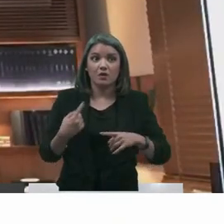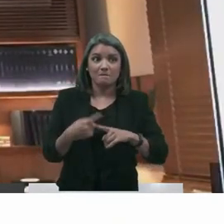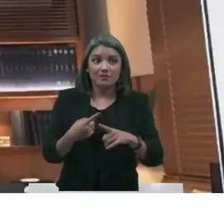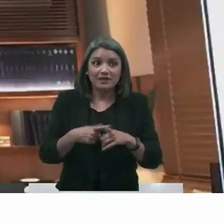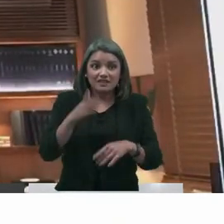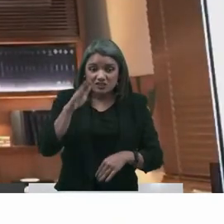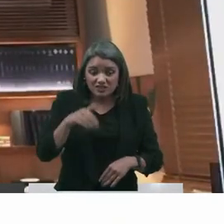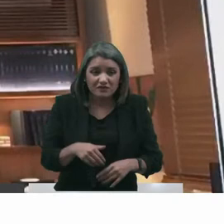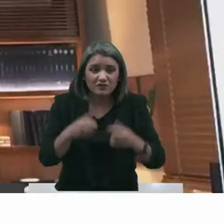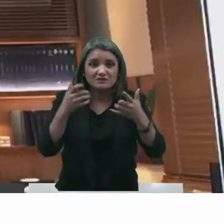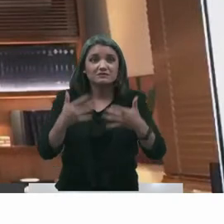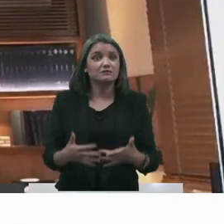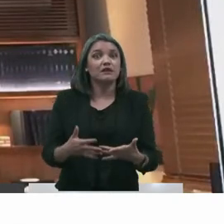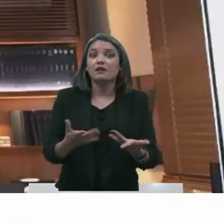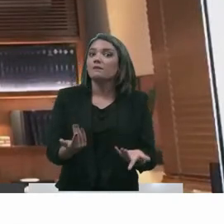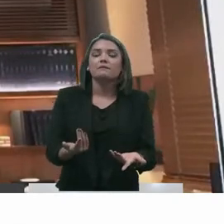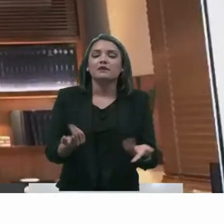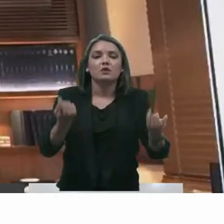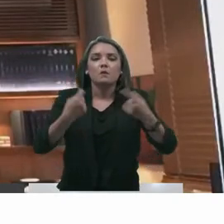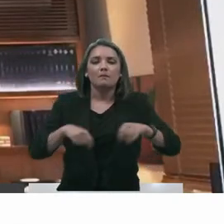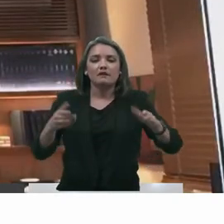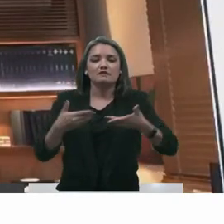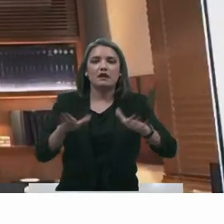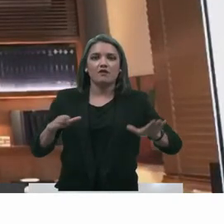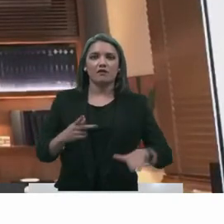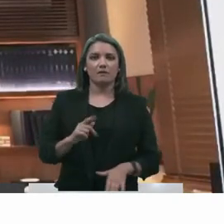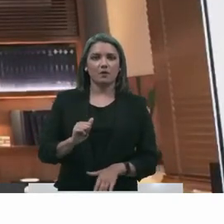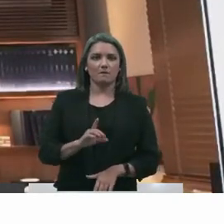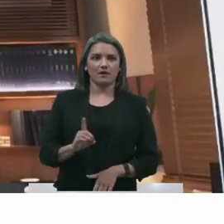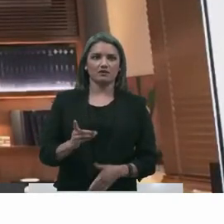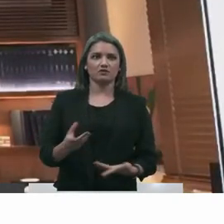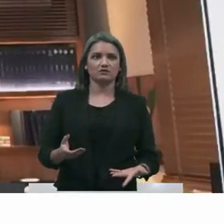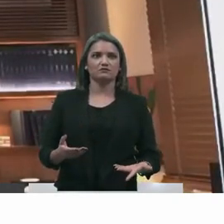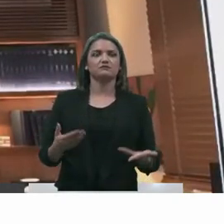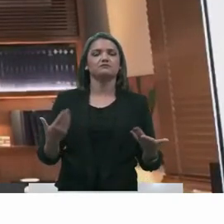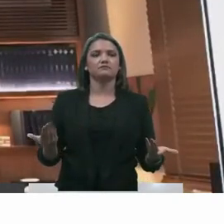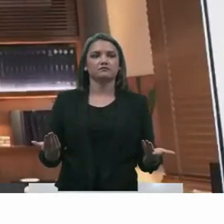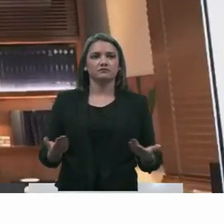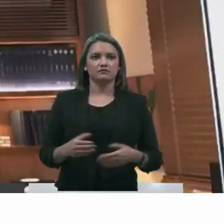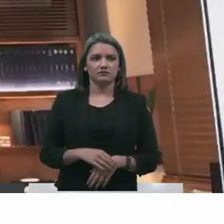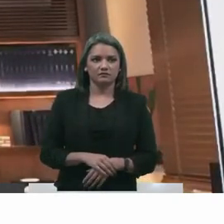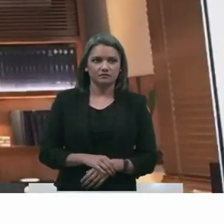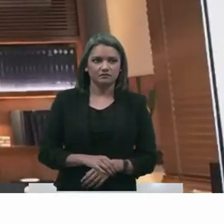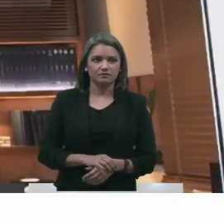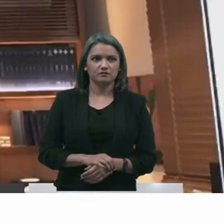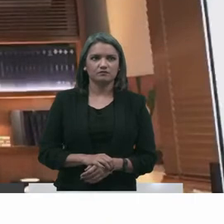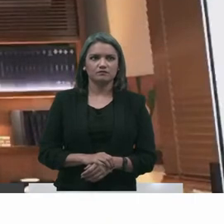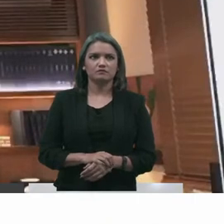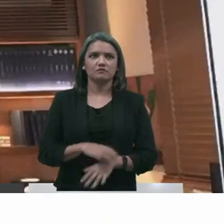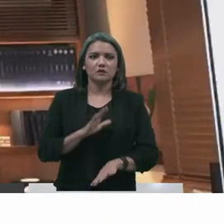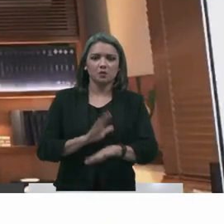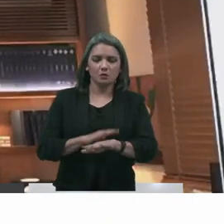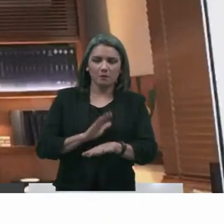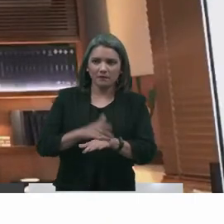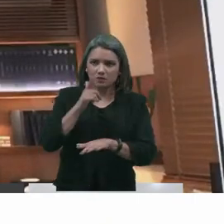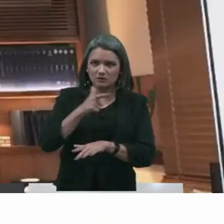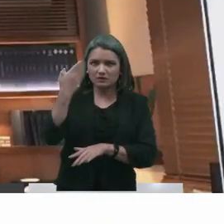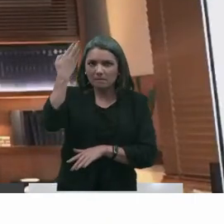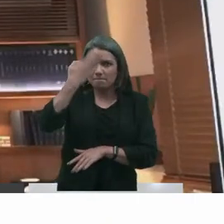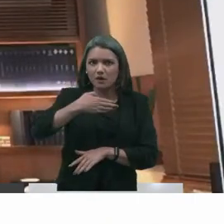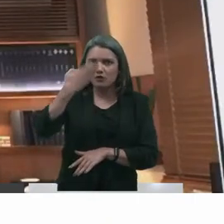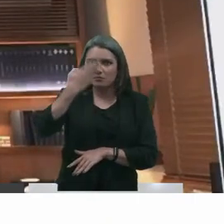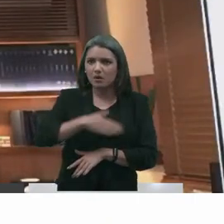nem sequer ser aberto o processo administrativo disciplinar. E durante a produção de prova, ficou evidente que